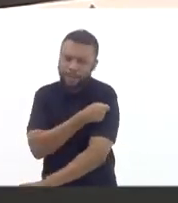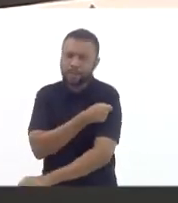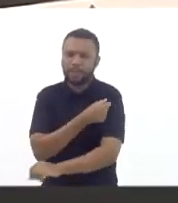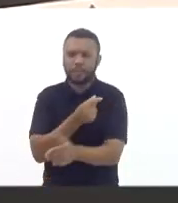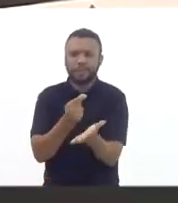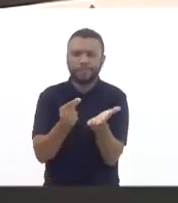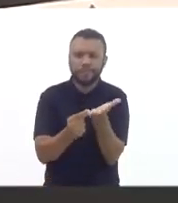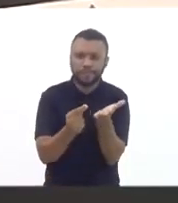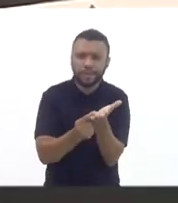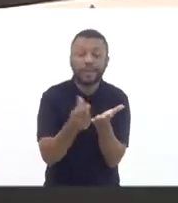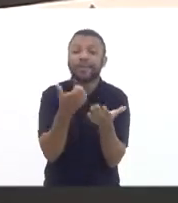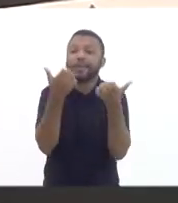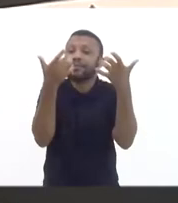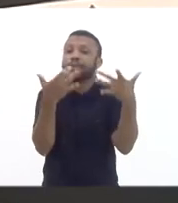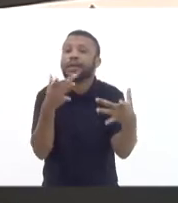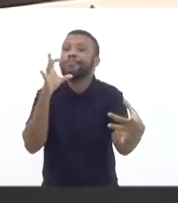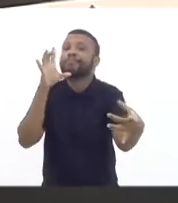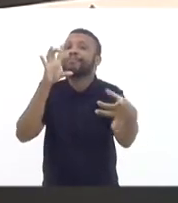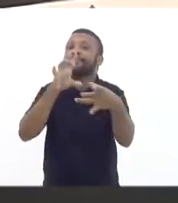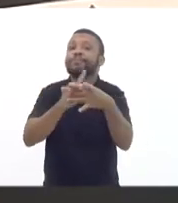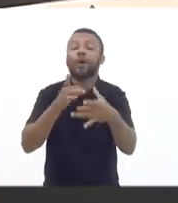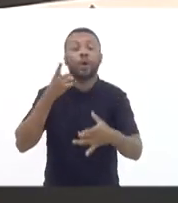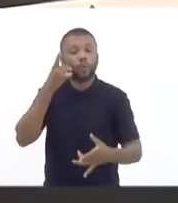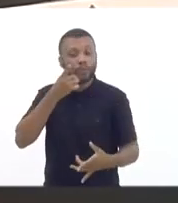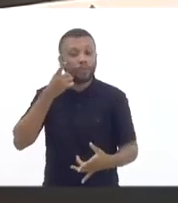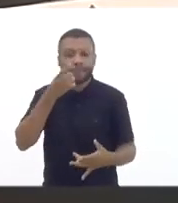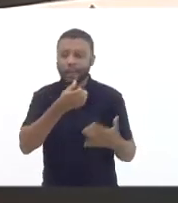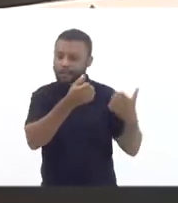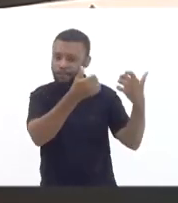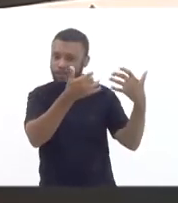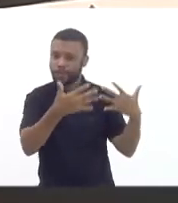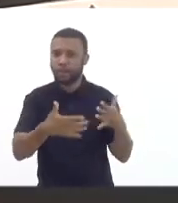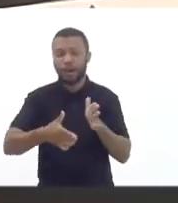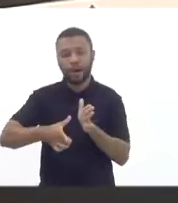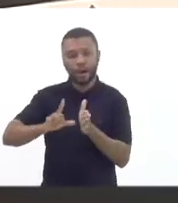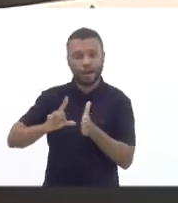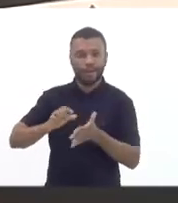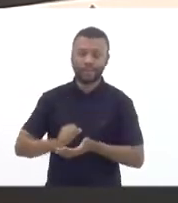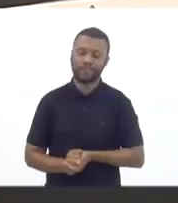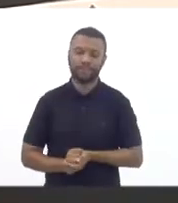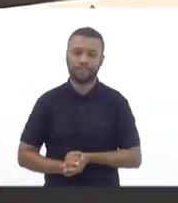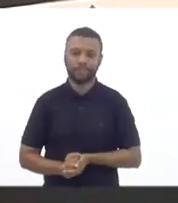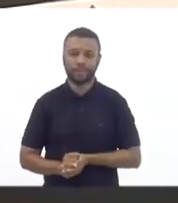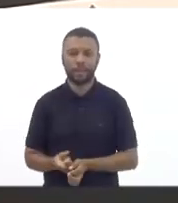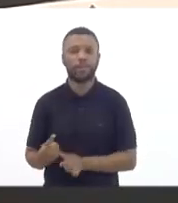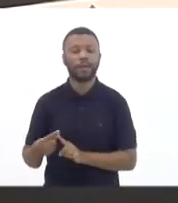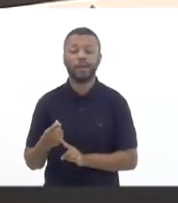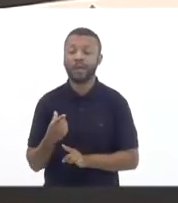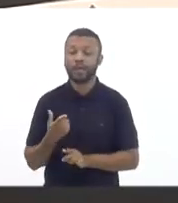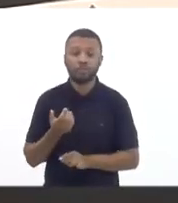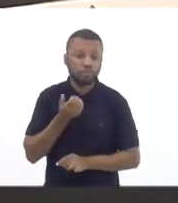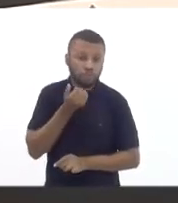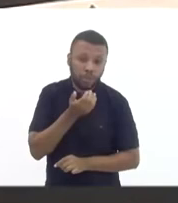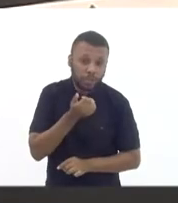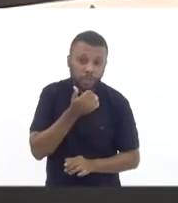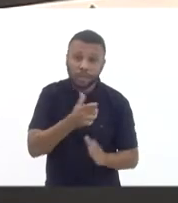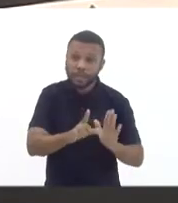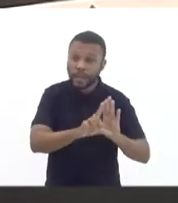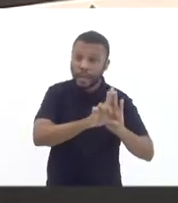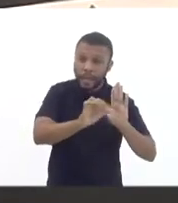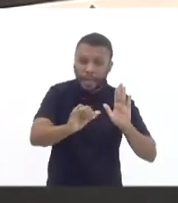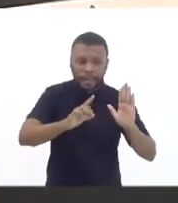Ia tocar naquele ponto qual o deputado conversou, que... não adianta nós termos leis se não forem